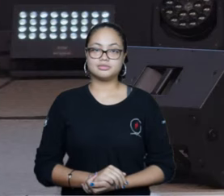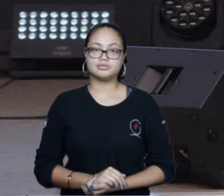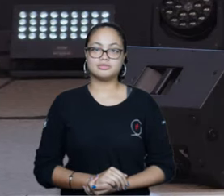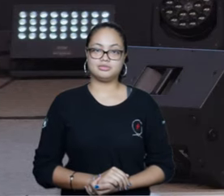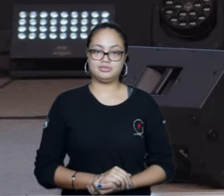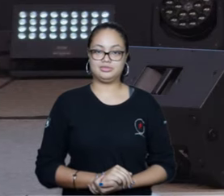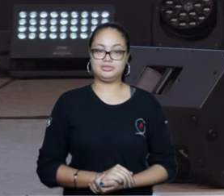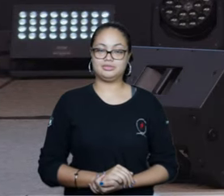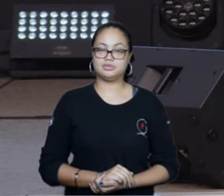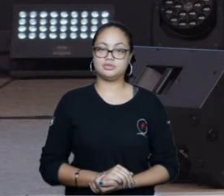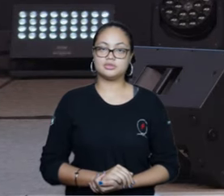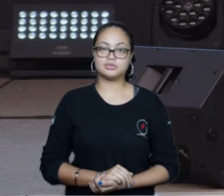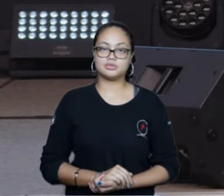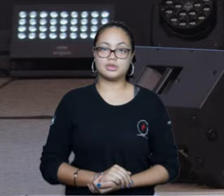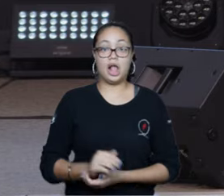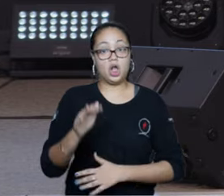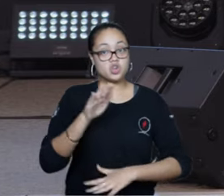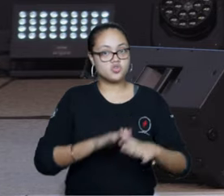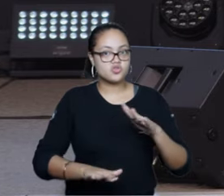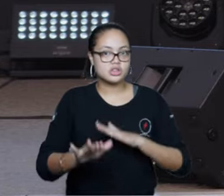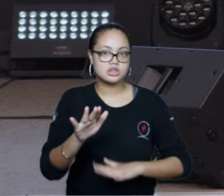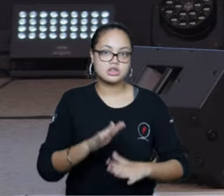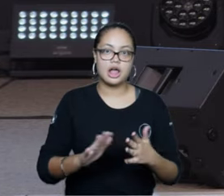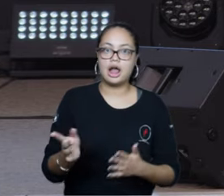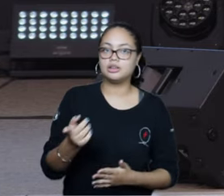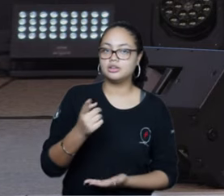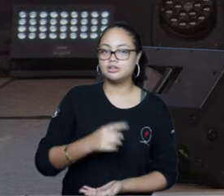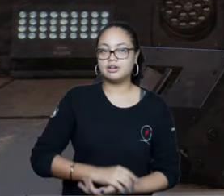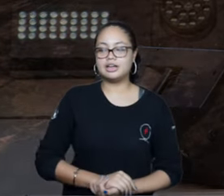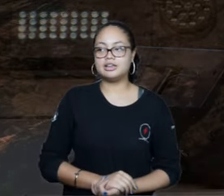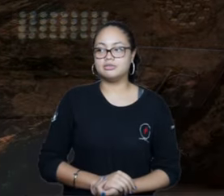tome cuidado com a língua